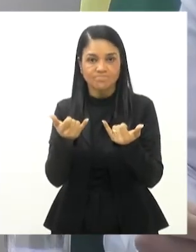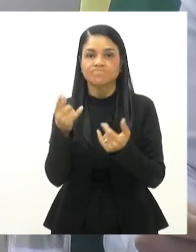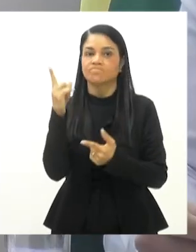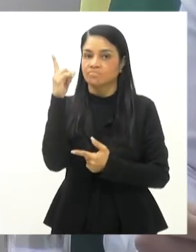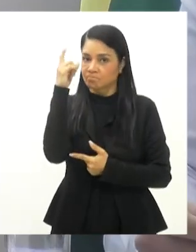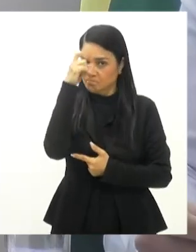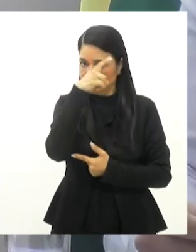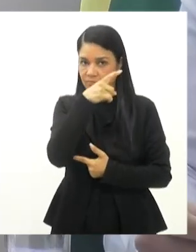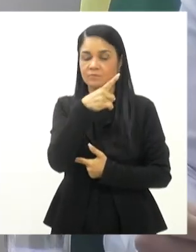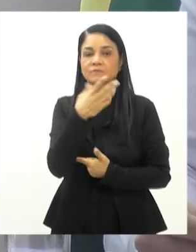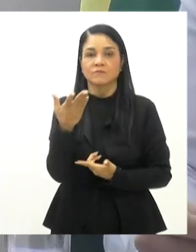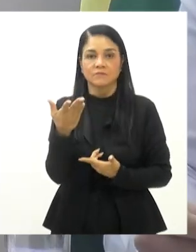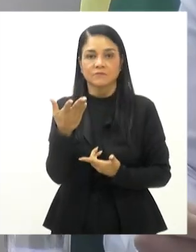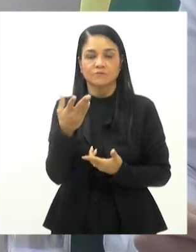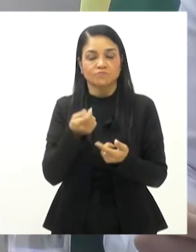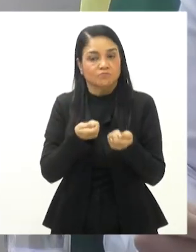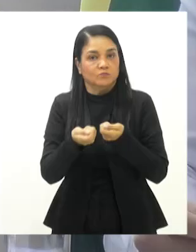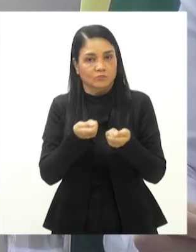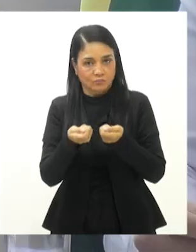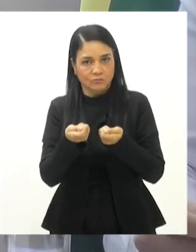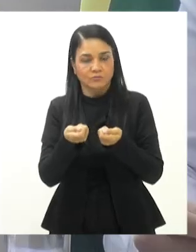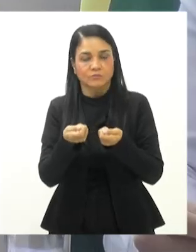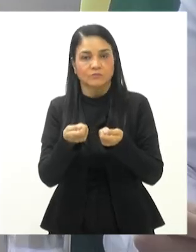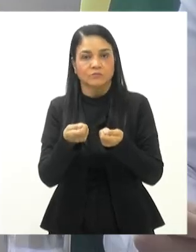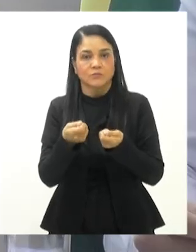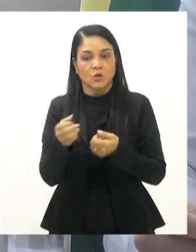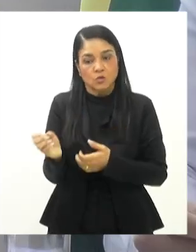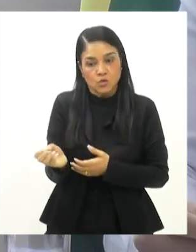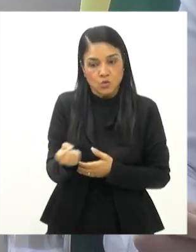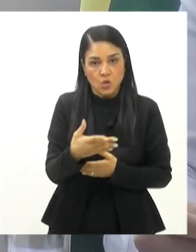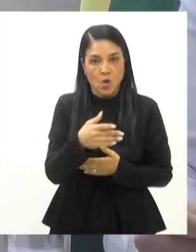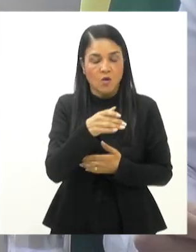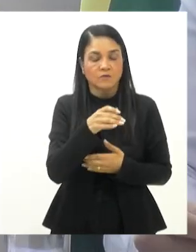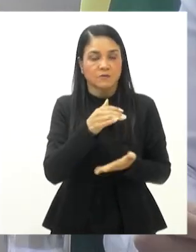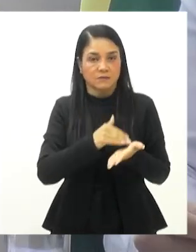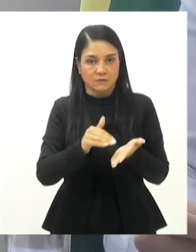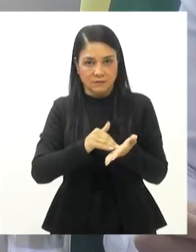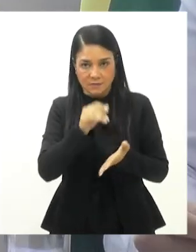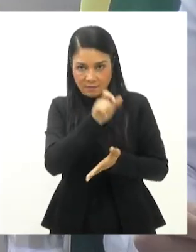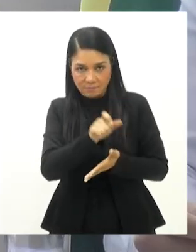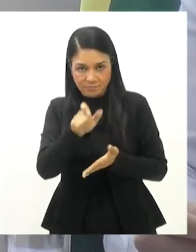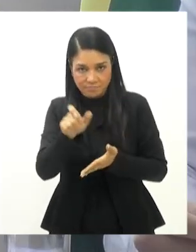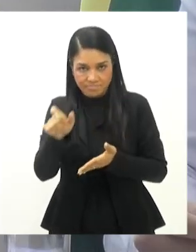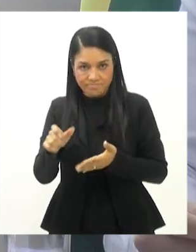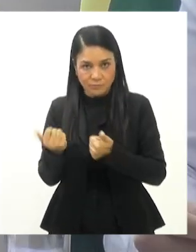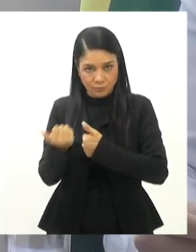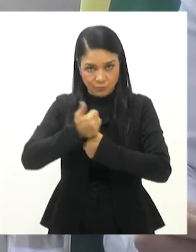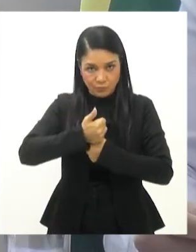muito difícil nós fazermos o controle. Então, os novos secretários poderiam nos auxiliar